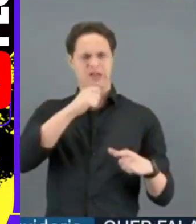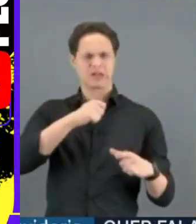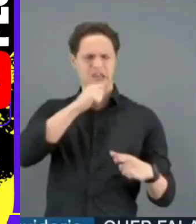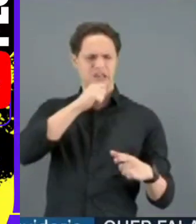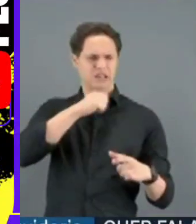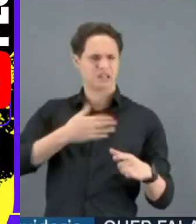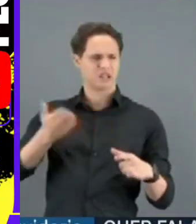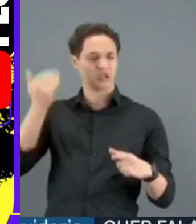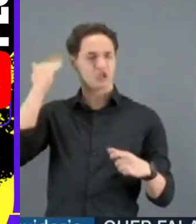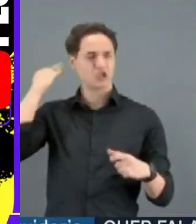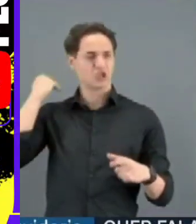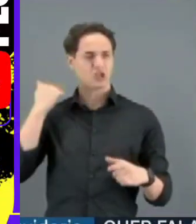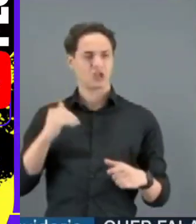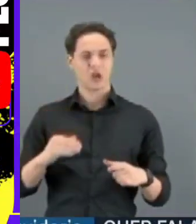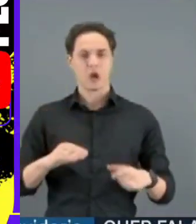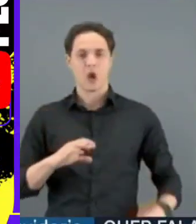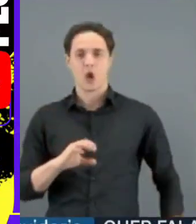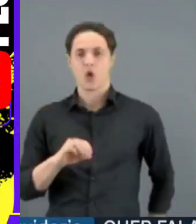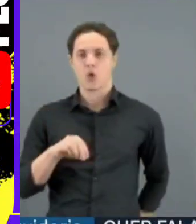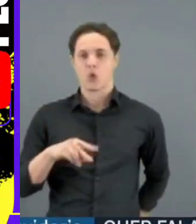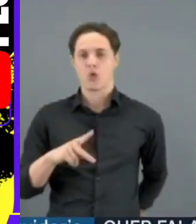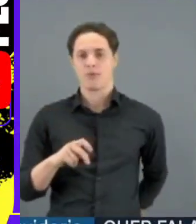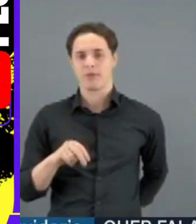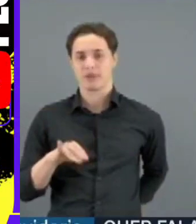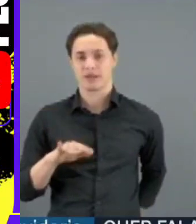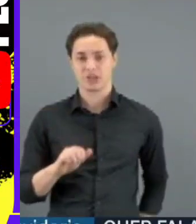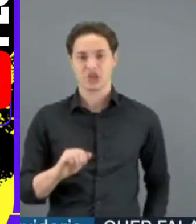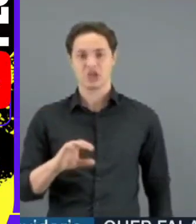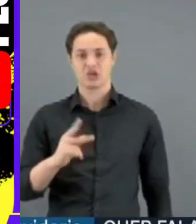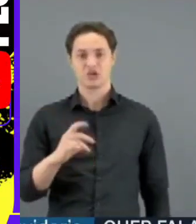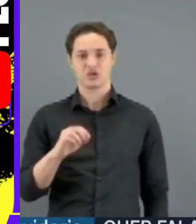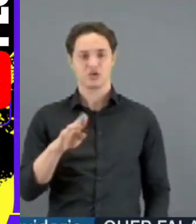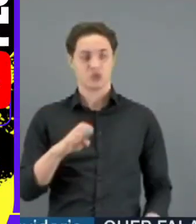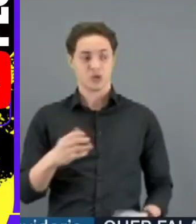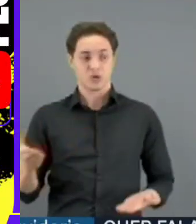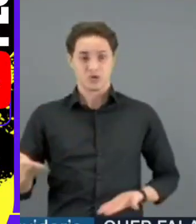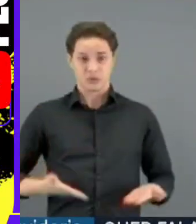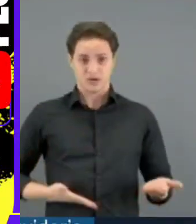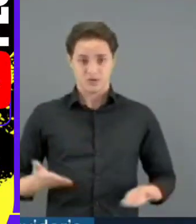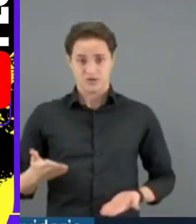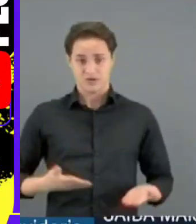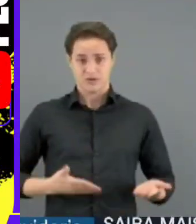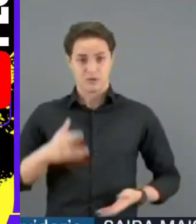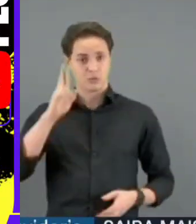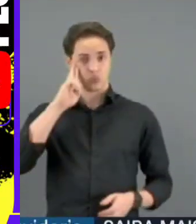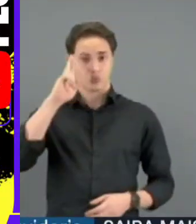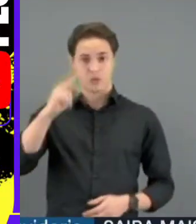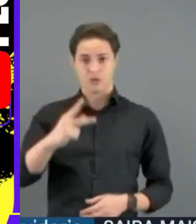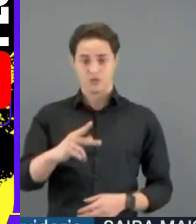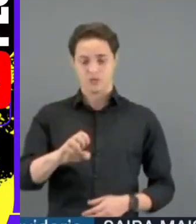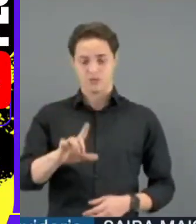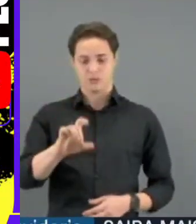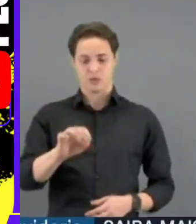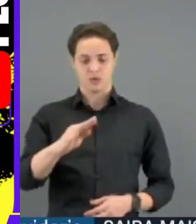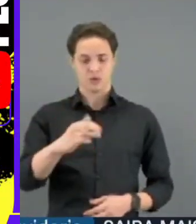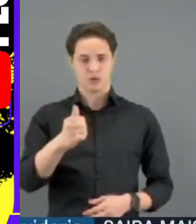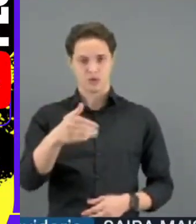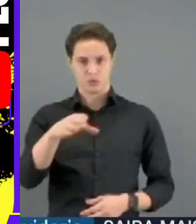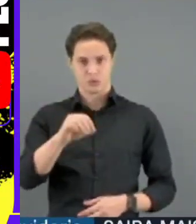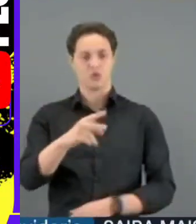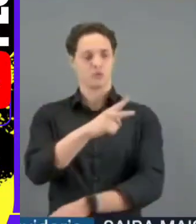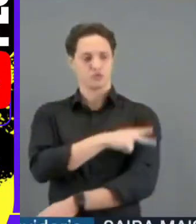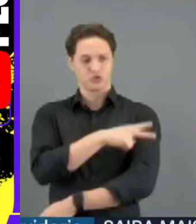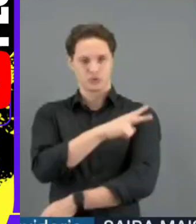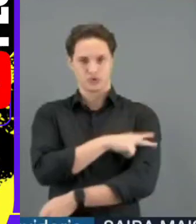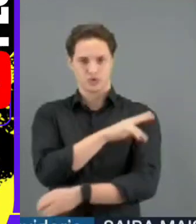Policiamento de Choque. É, unidade onde eu servi na função de comandante de pelotão, fui comandante de companhia,